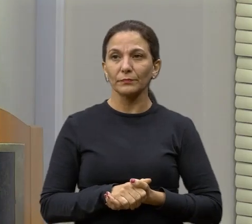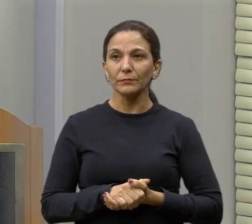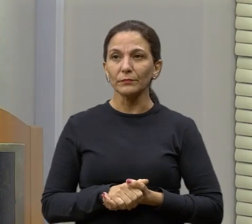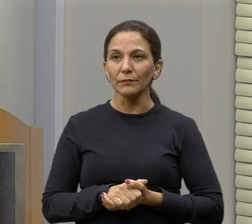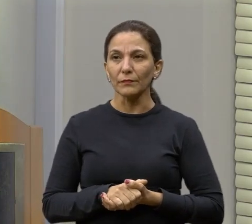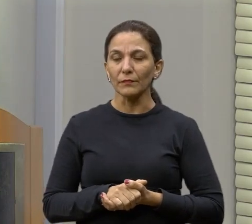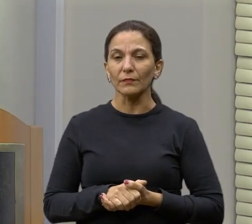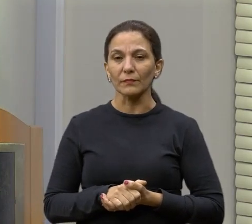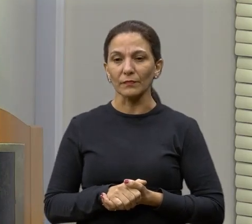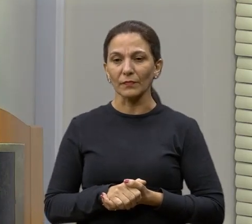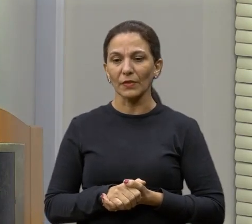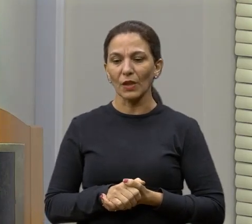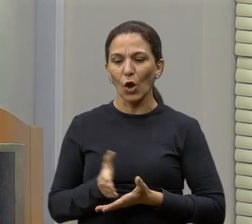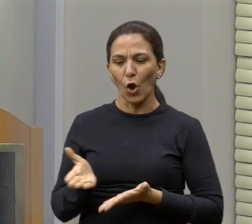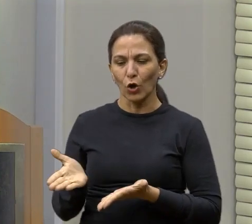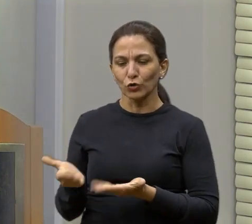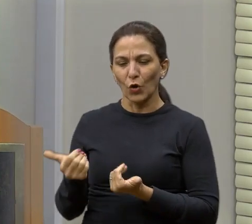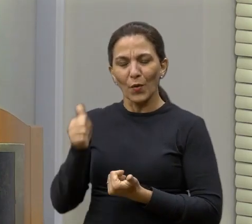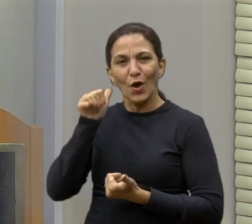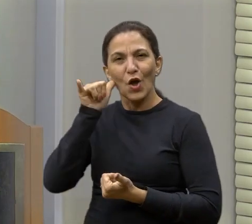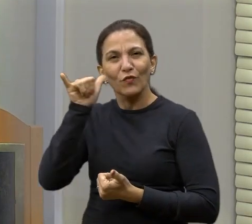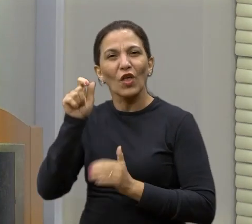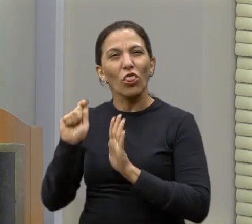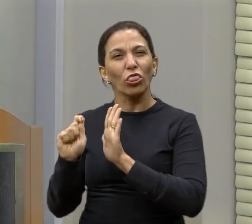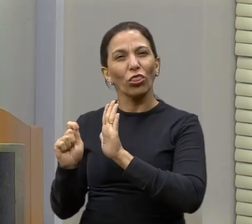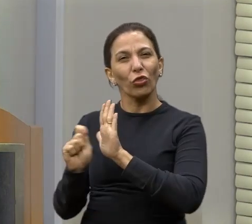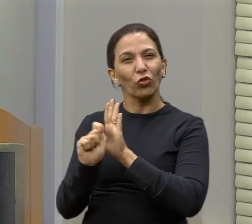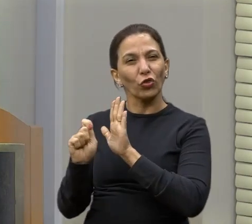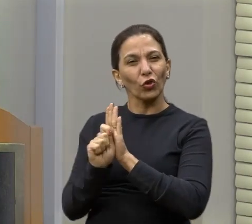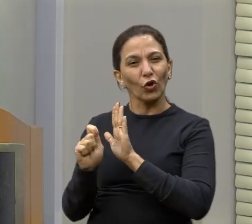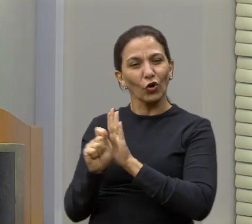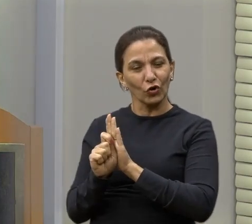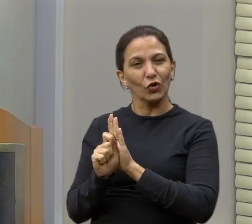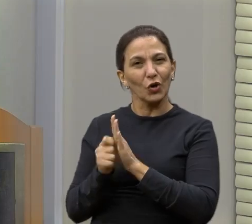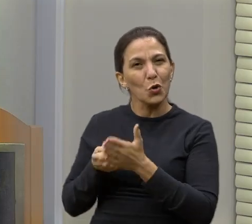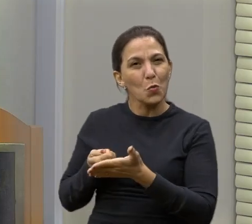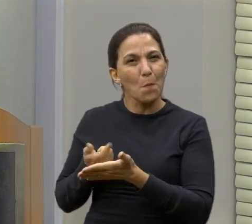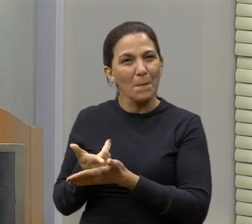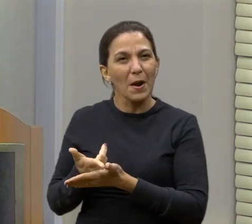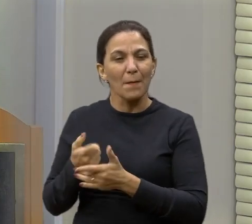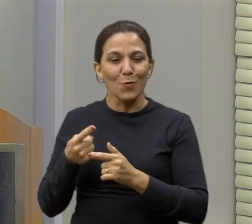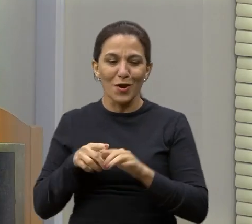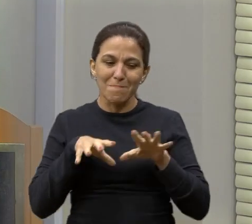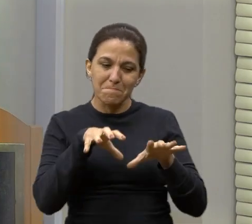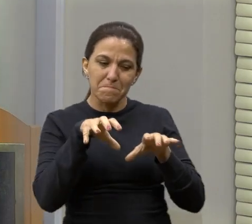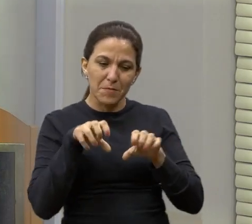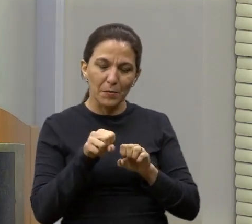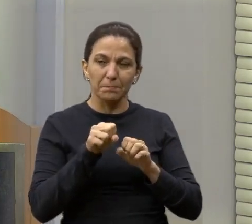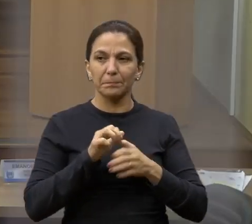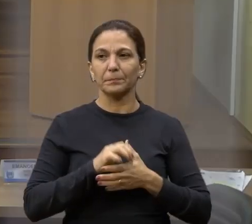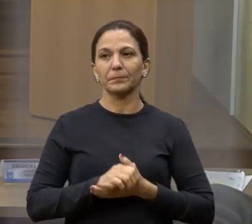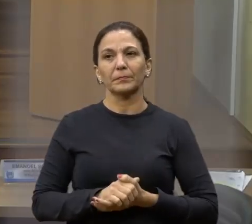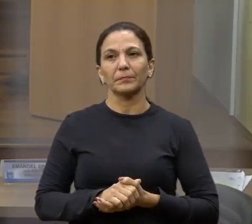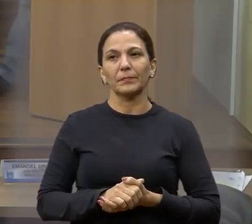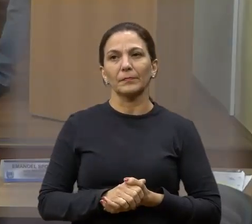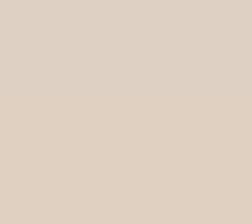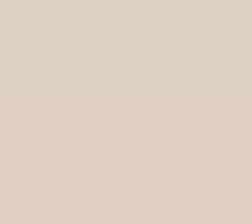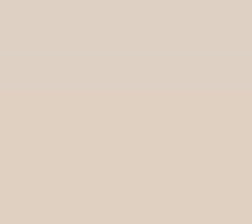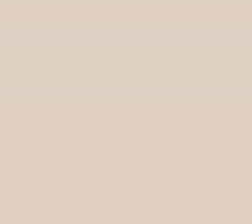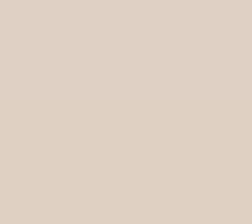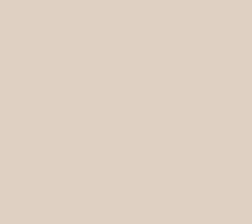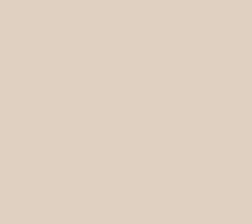receber uma quantia tão grande de droga e deixar muitas famílias aí atingidas por esse nefasto crime. Obrigado. Muito obrigado.